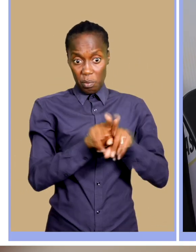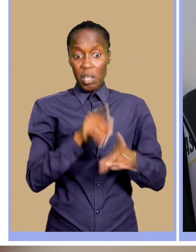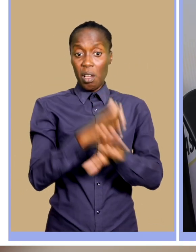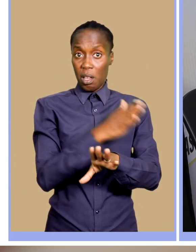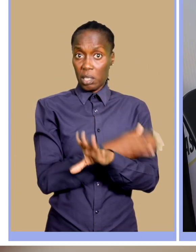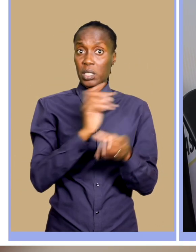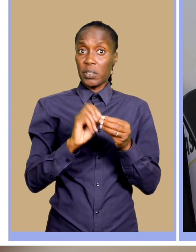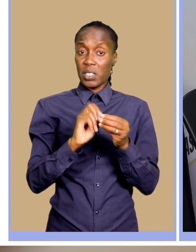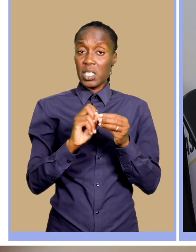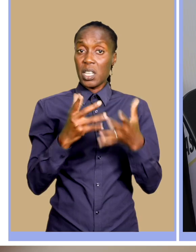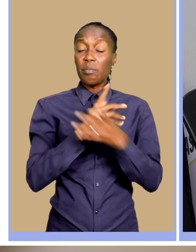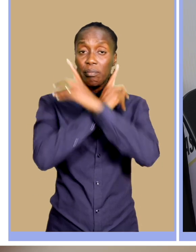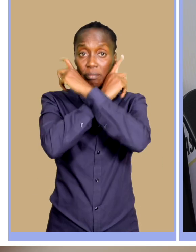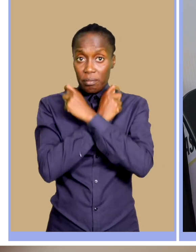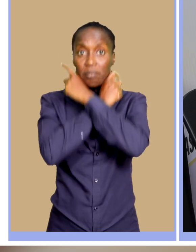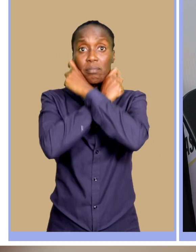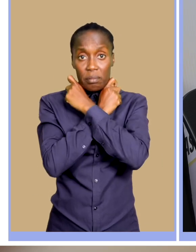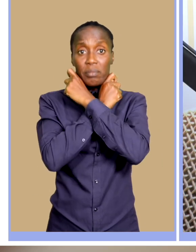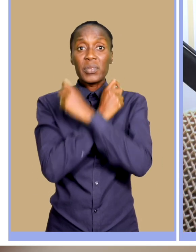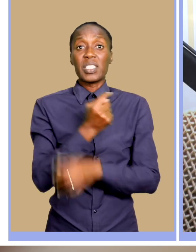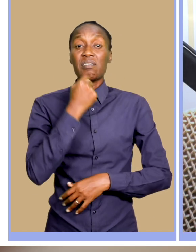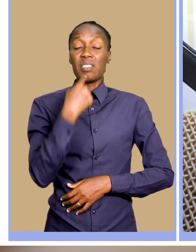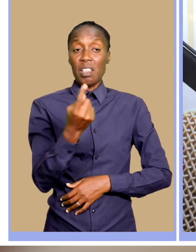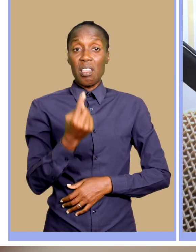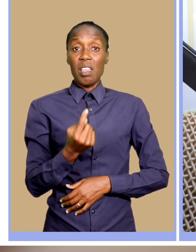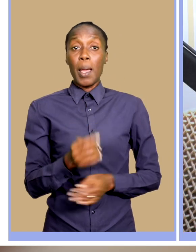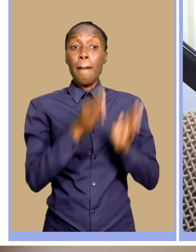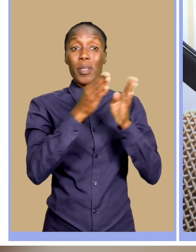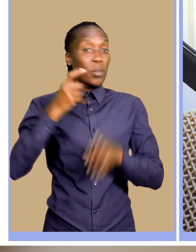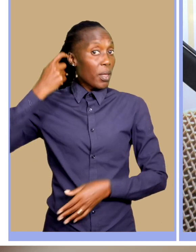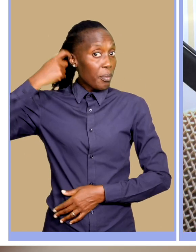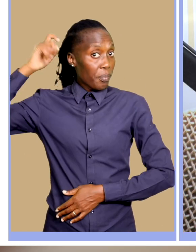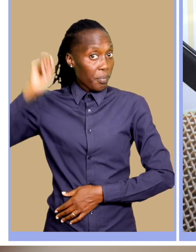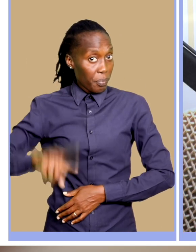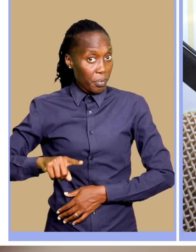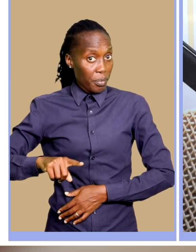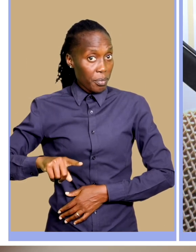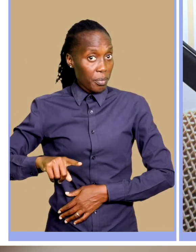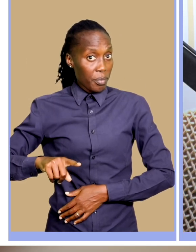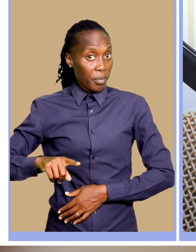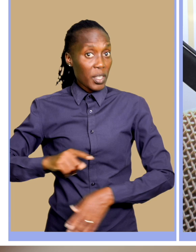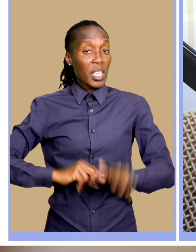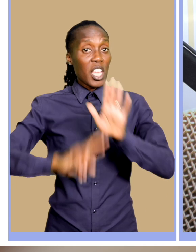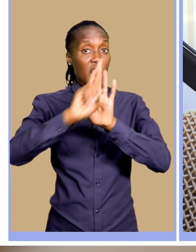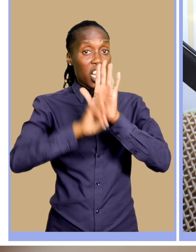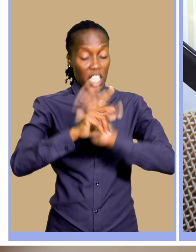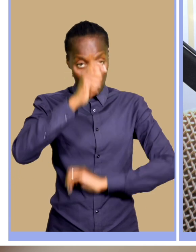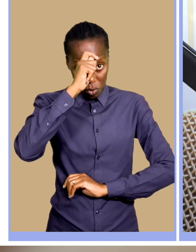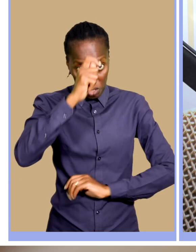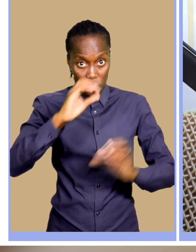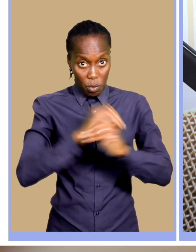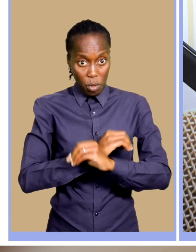punição. Ou seja, quem fizer isto, que não está ou está fora das regras, será